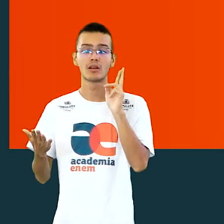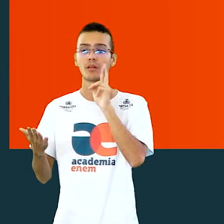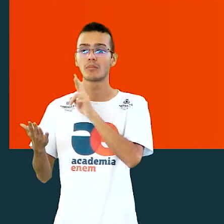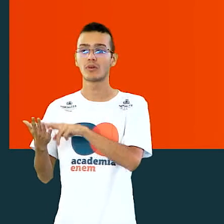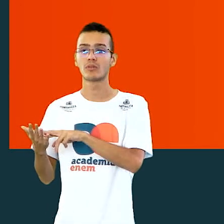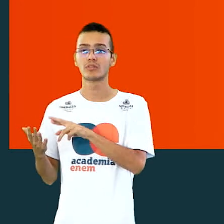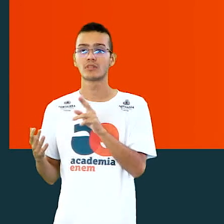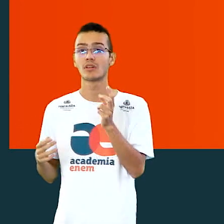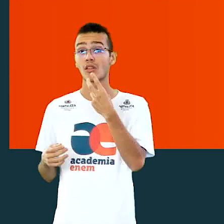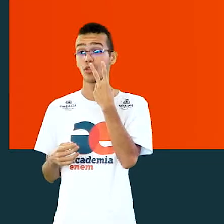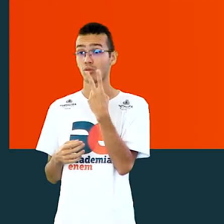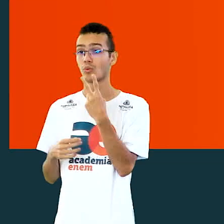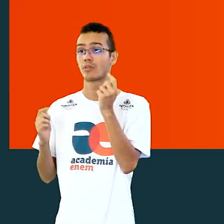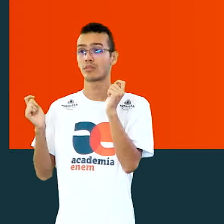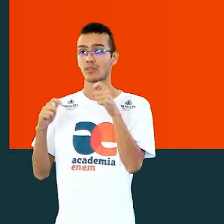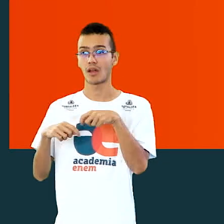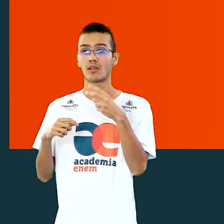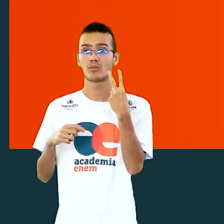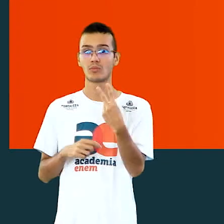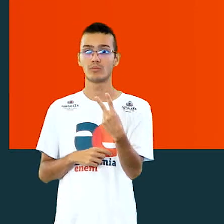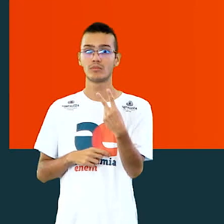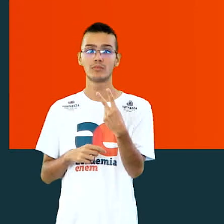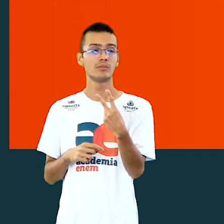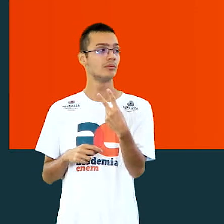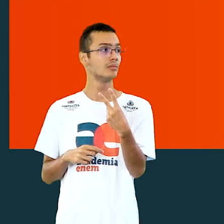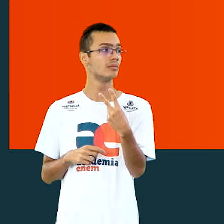possibilidades. Mais curto